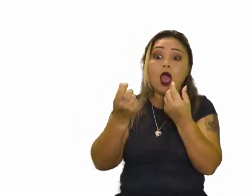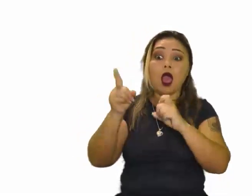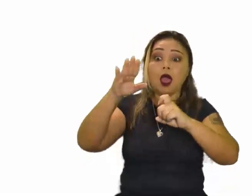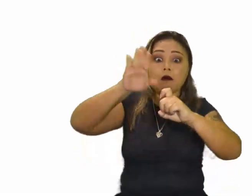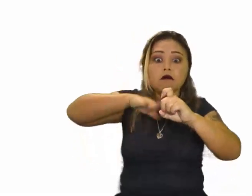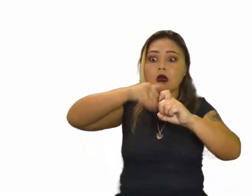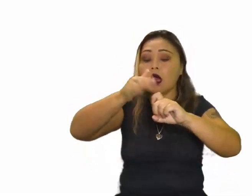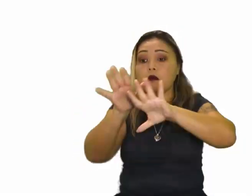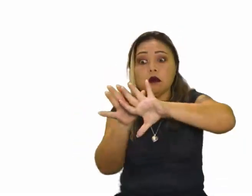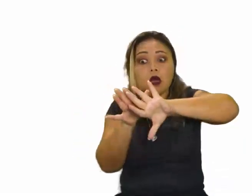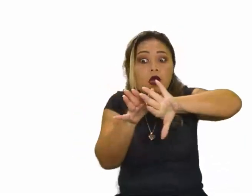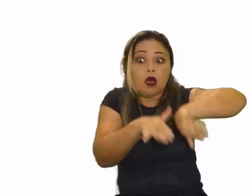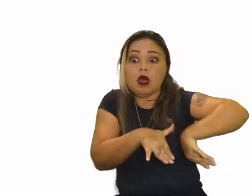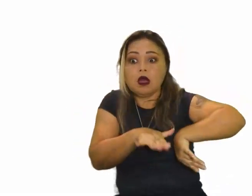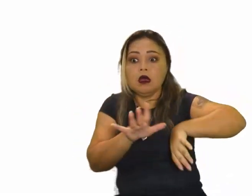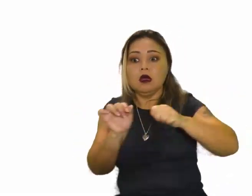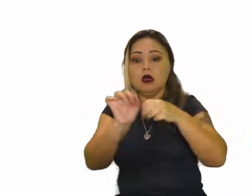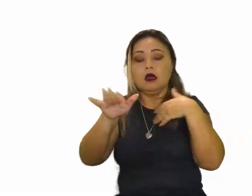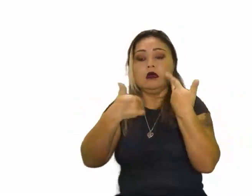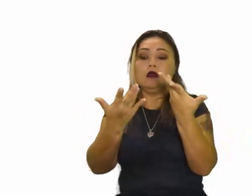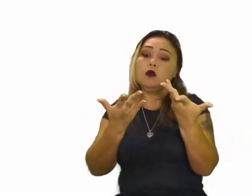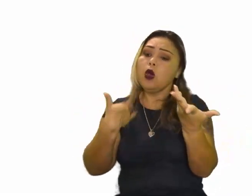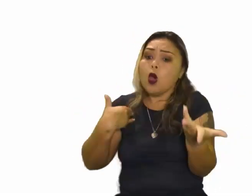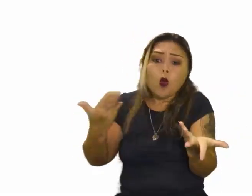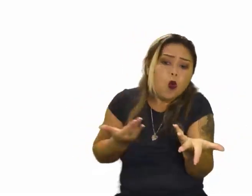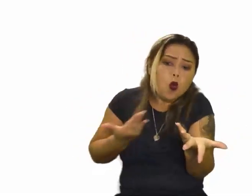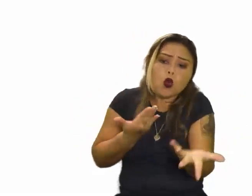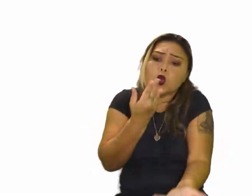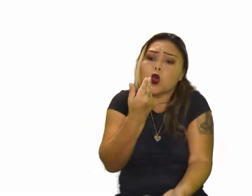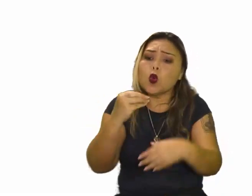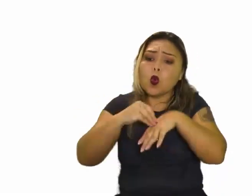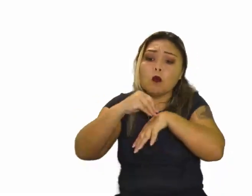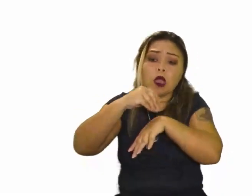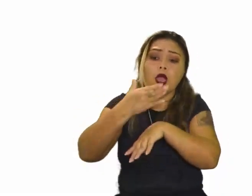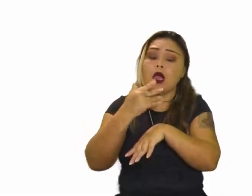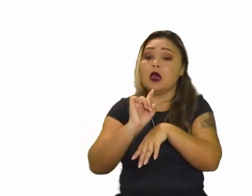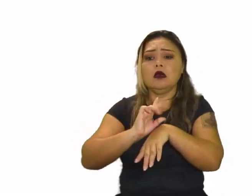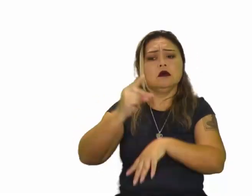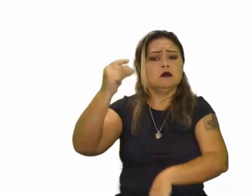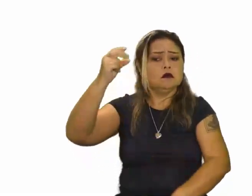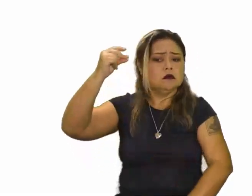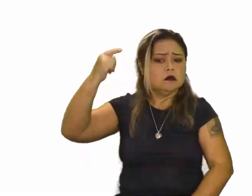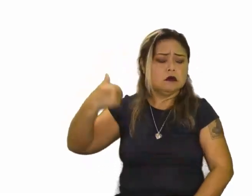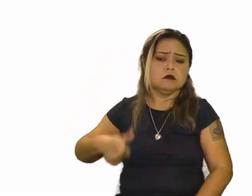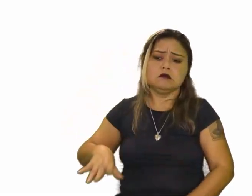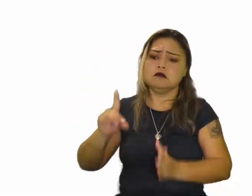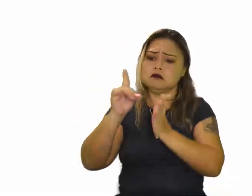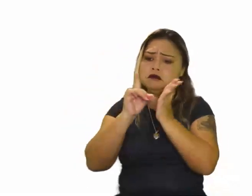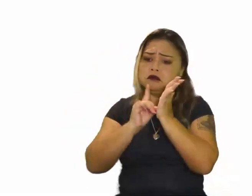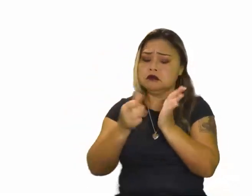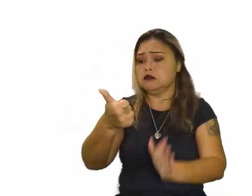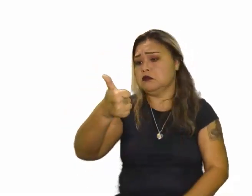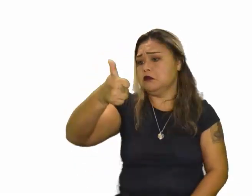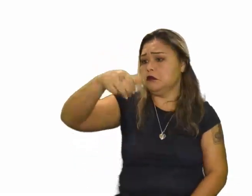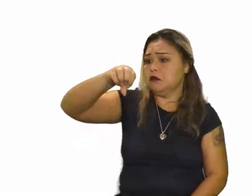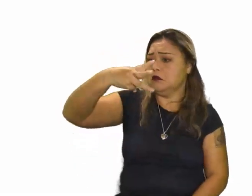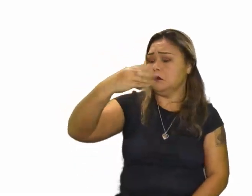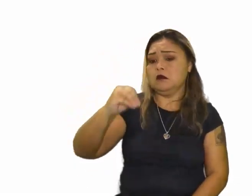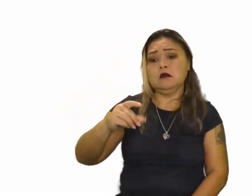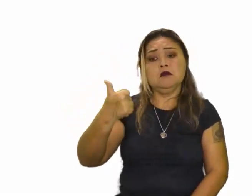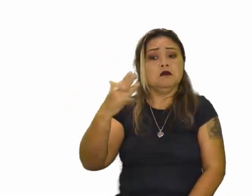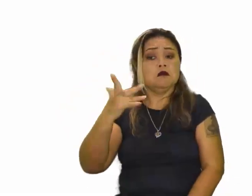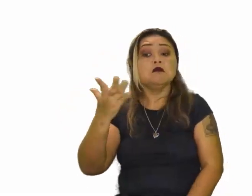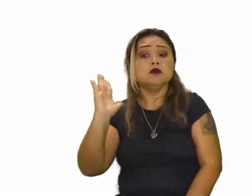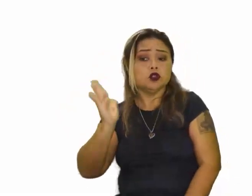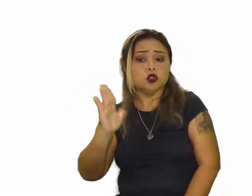desmistificar, que não é de hoje que as pessoas comem rã, né? Faz muito tempo, desde a década de 1930, década de 30,